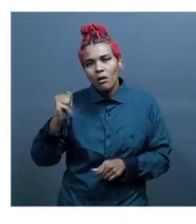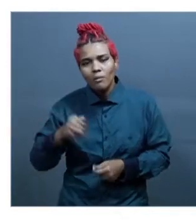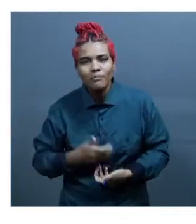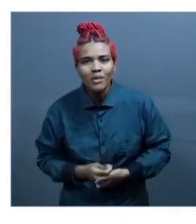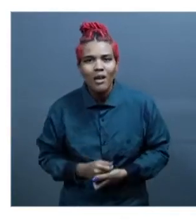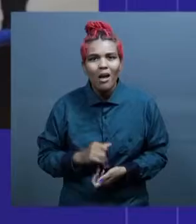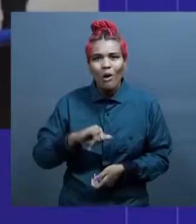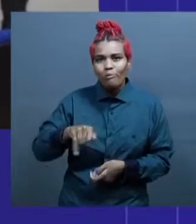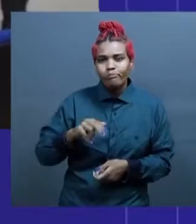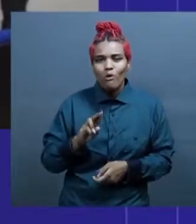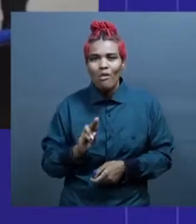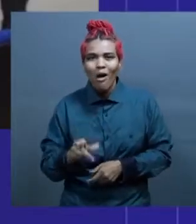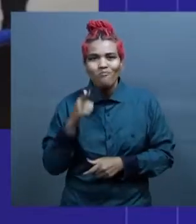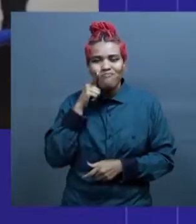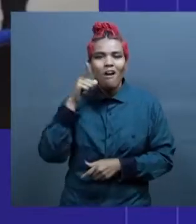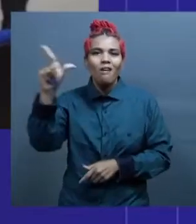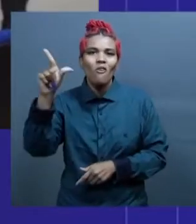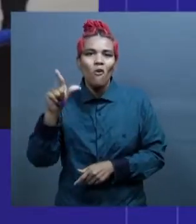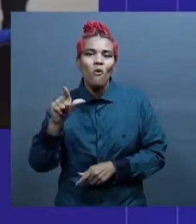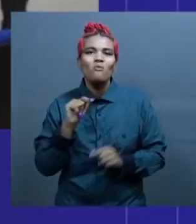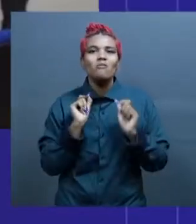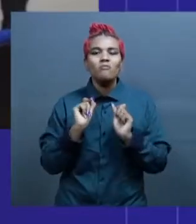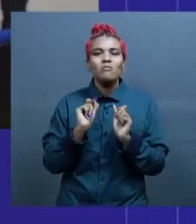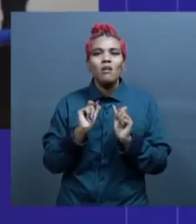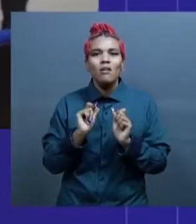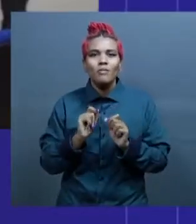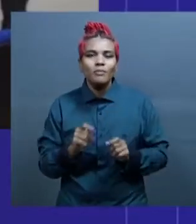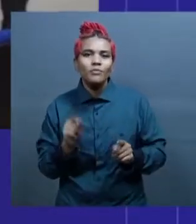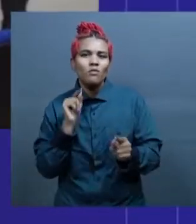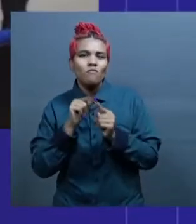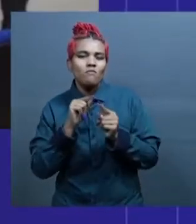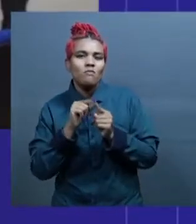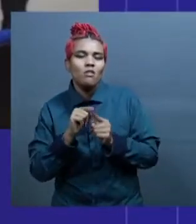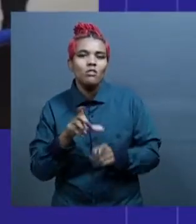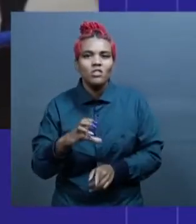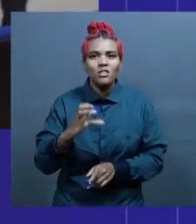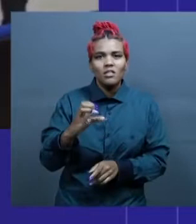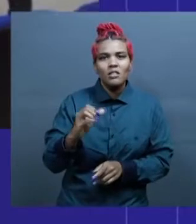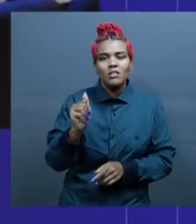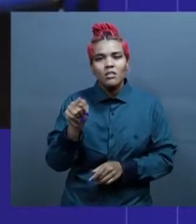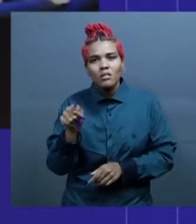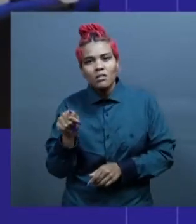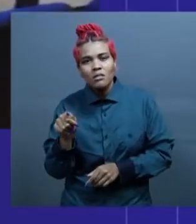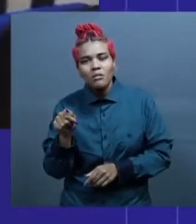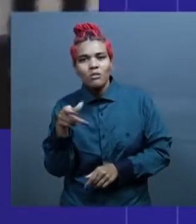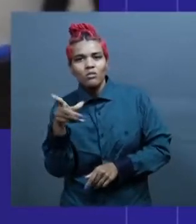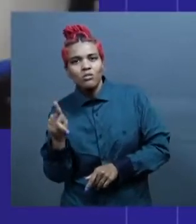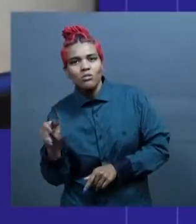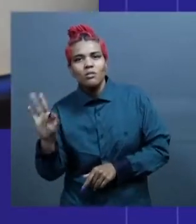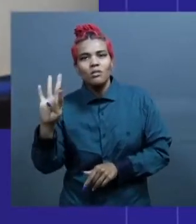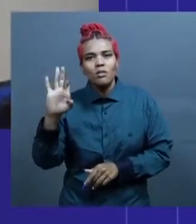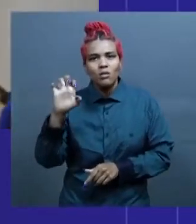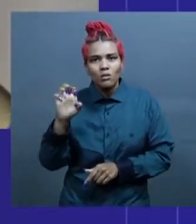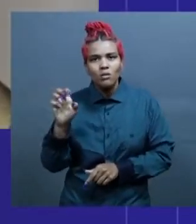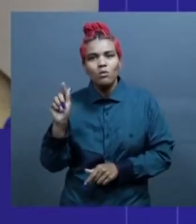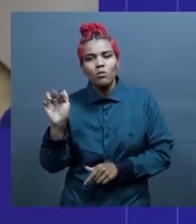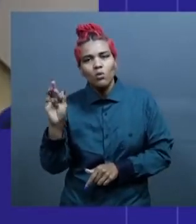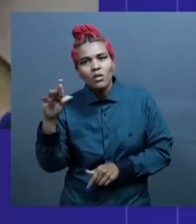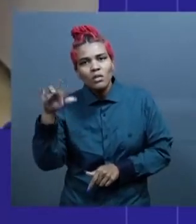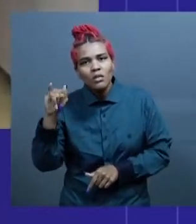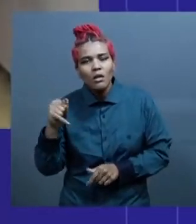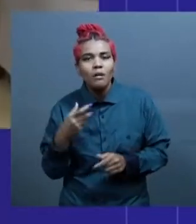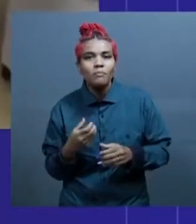audiovisual o programa como o programa de tv o trabalho da diretoria de comunicação da